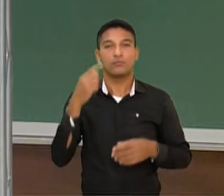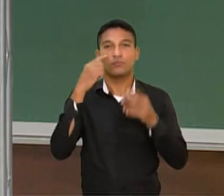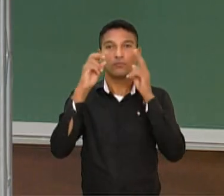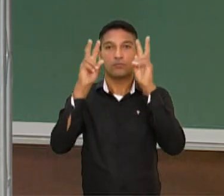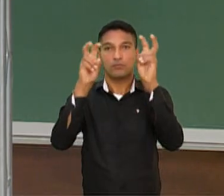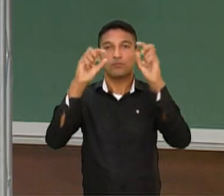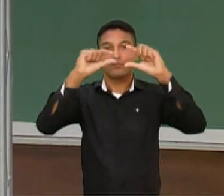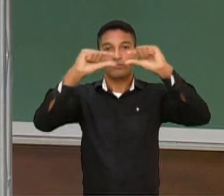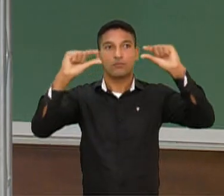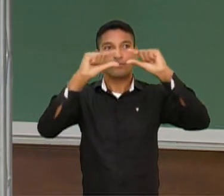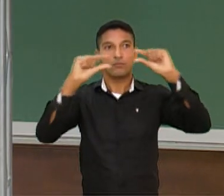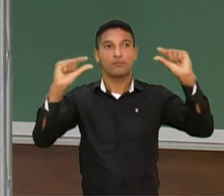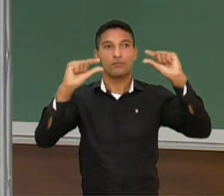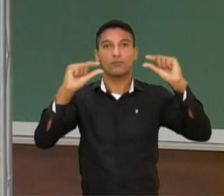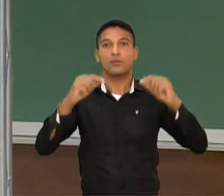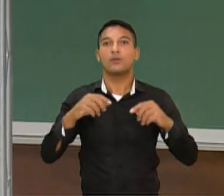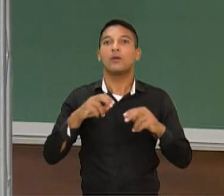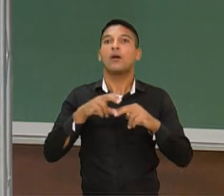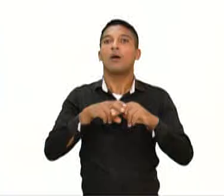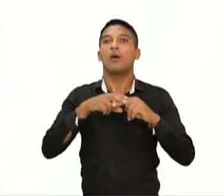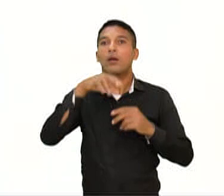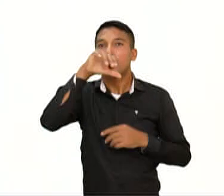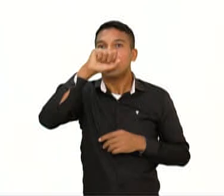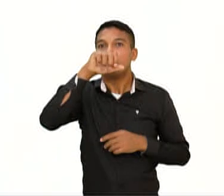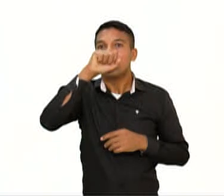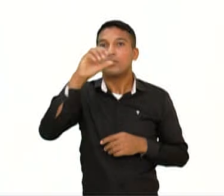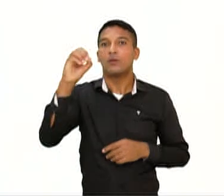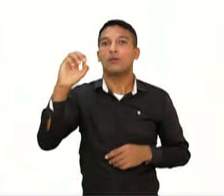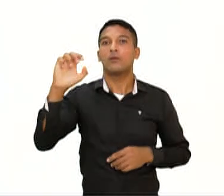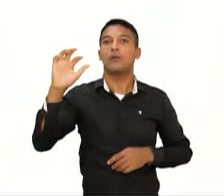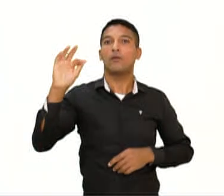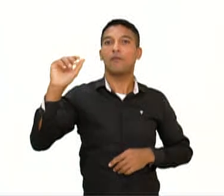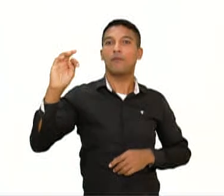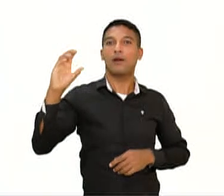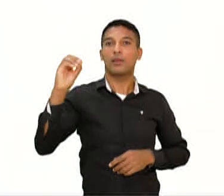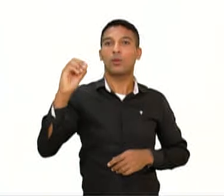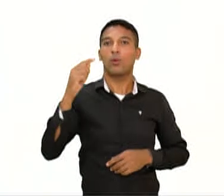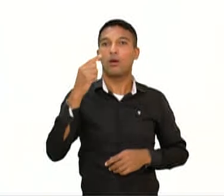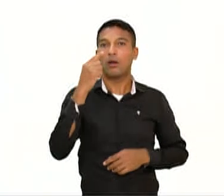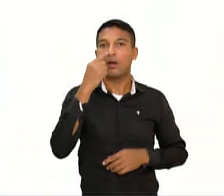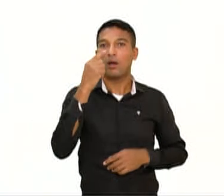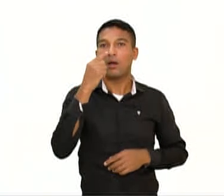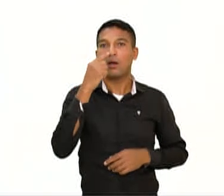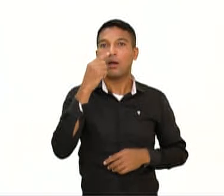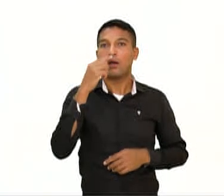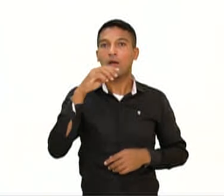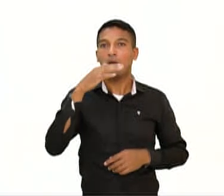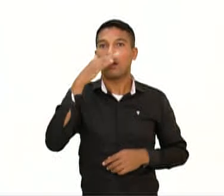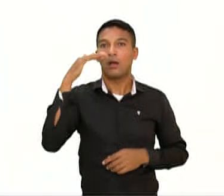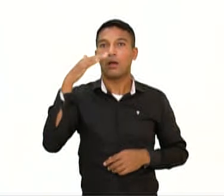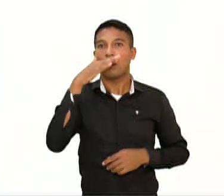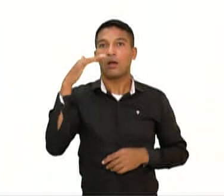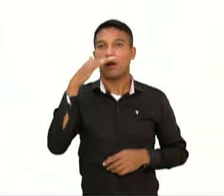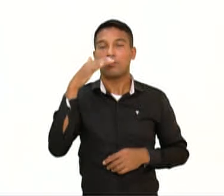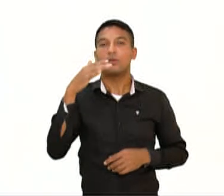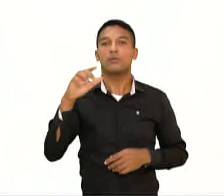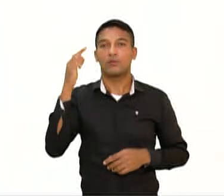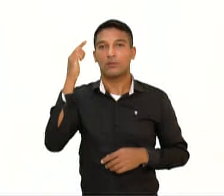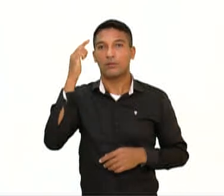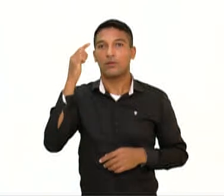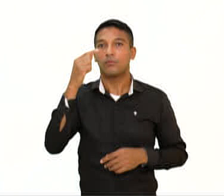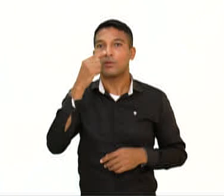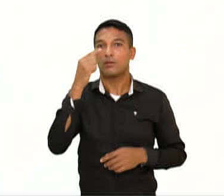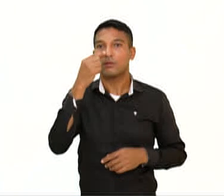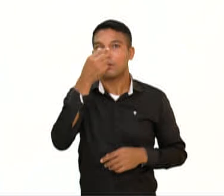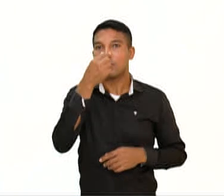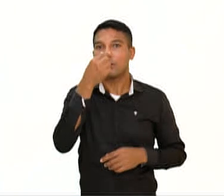olfato garantiu a sobrevivência dos mamíferos. Nem a descoberta do fogo, nem as migrações transoceânicas. Foi o nariz que levou